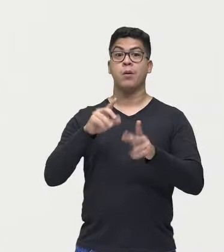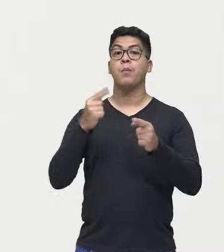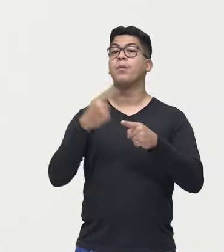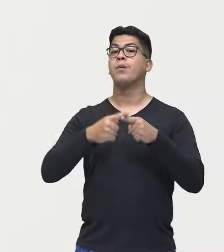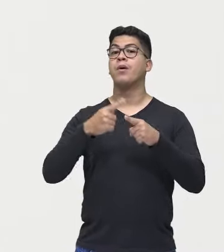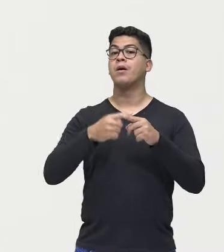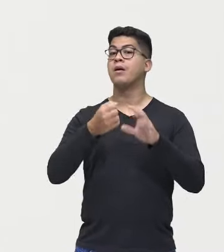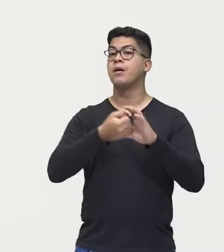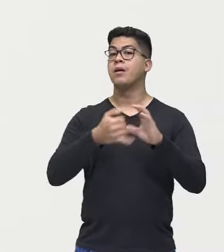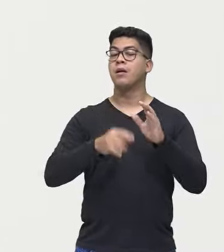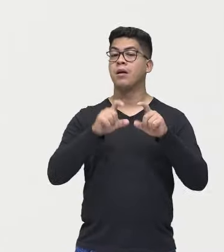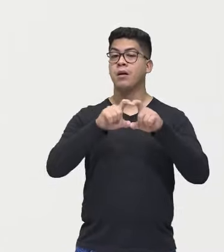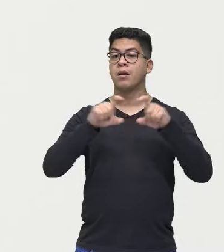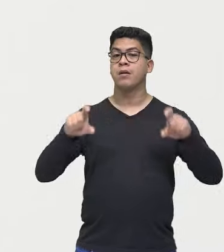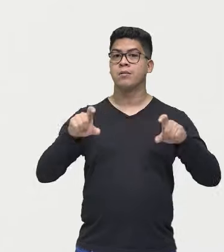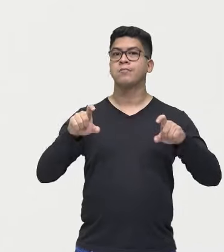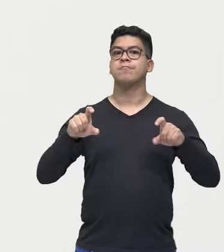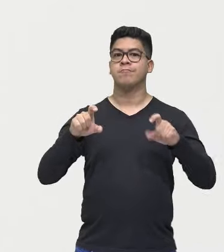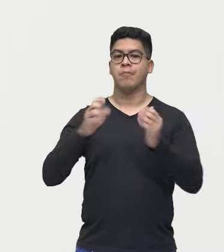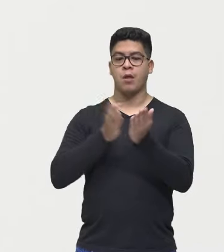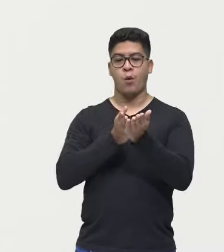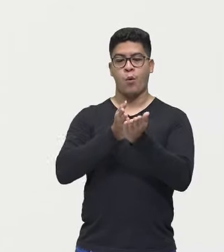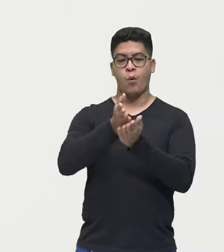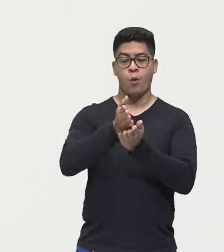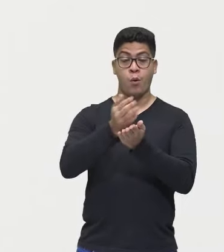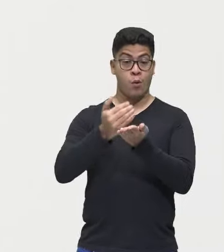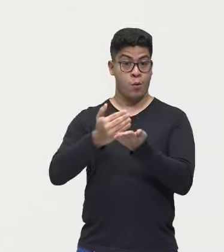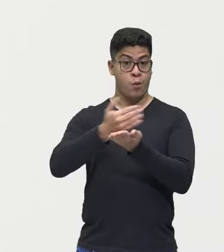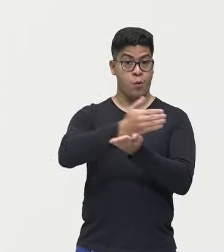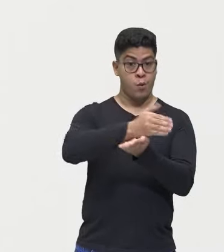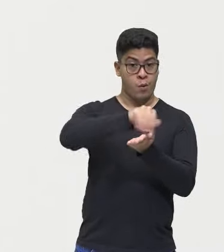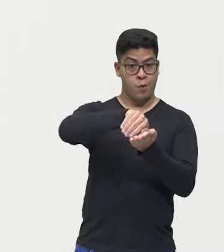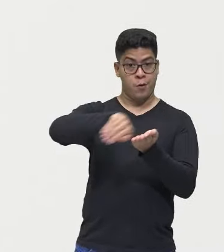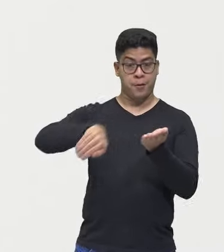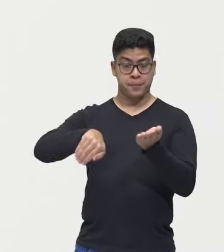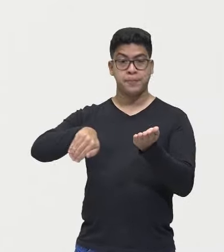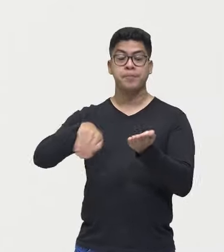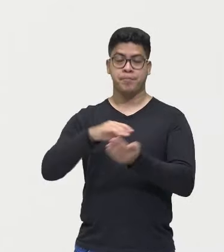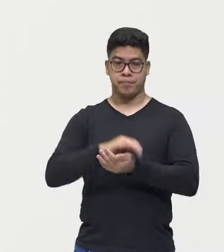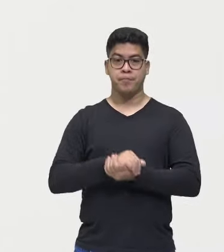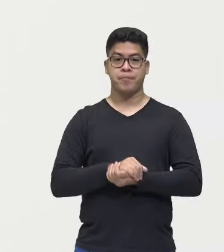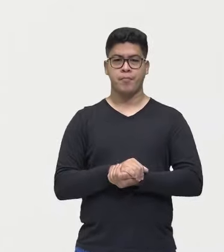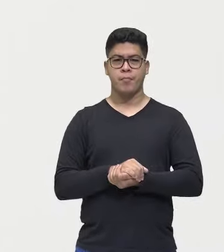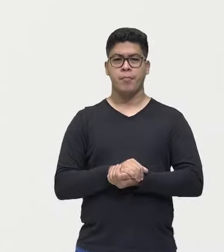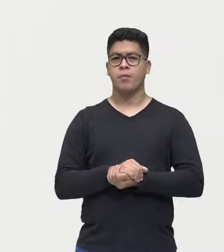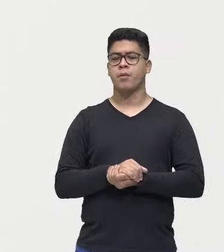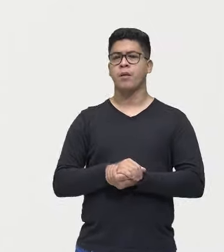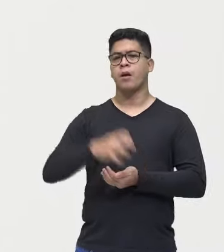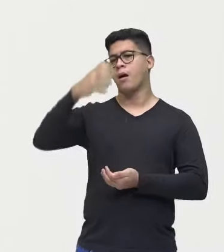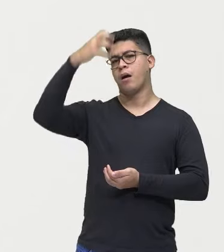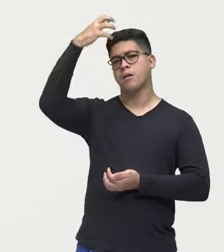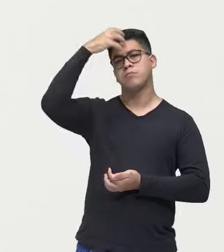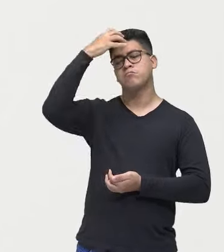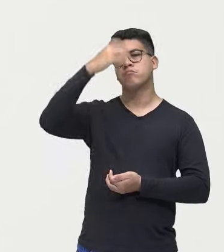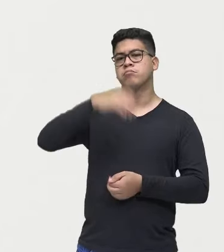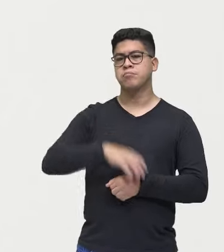na vertical e na horizontal. A rainha, ela vai movimentar em todas